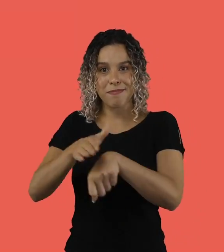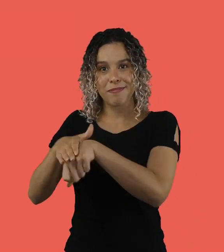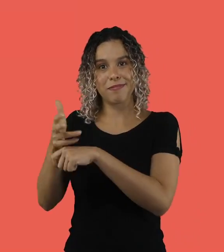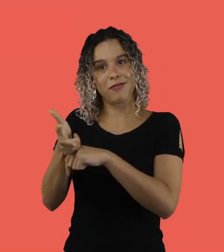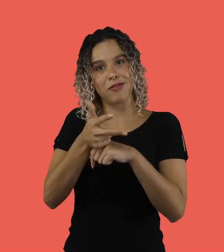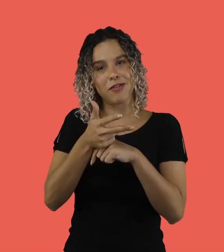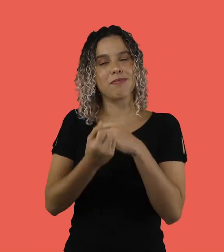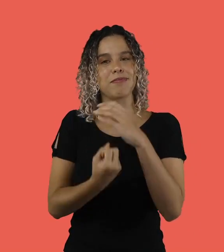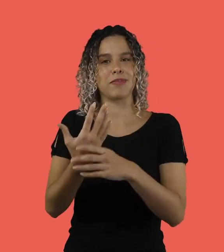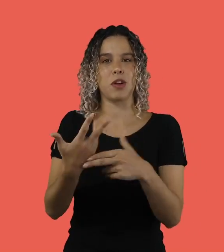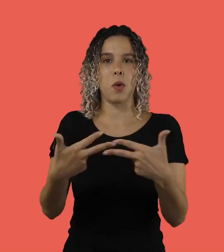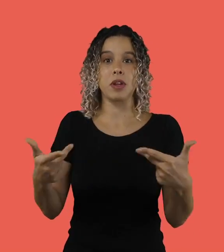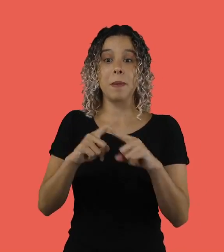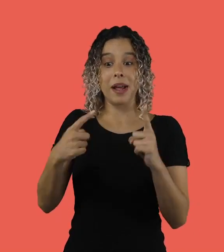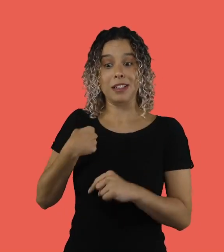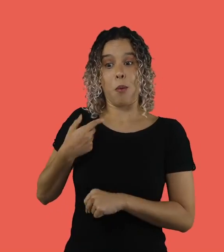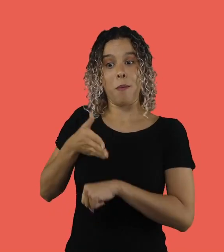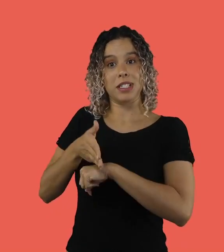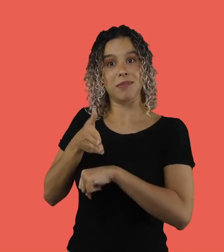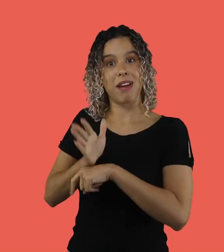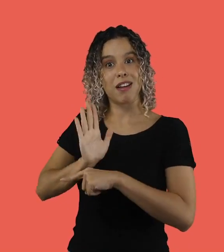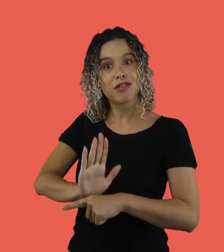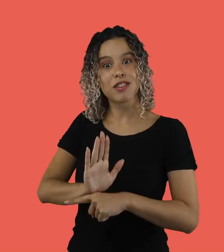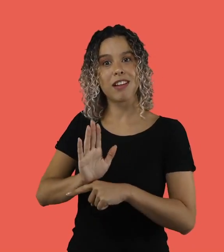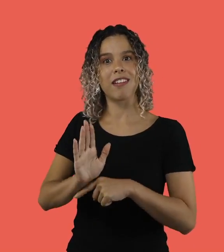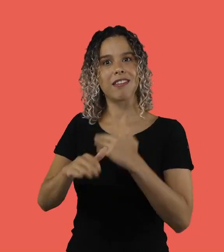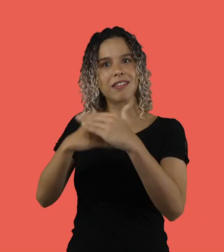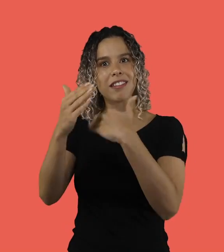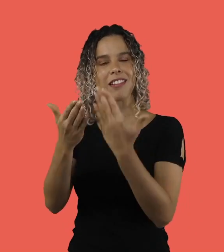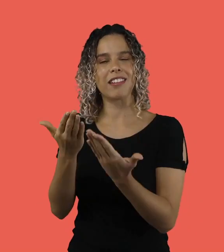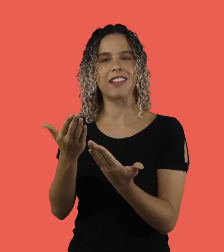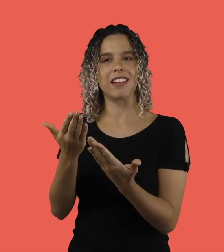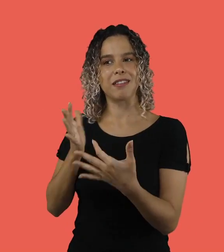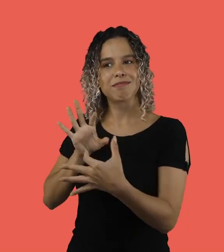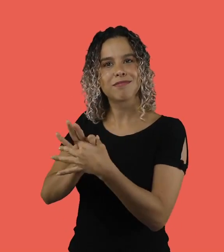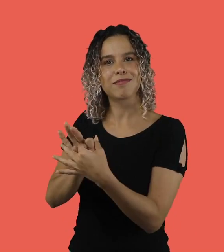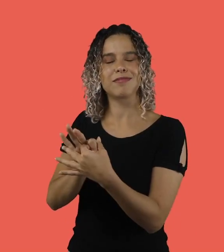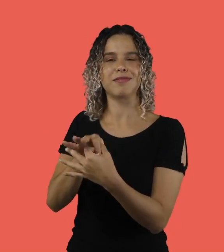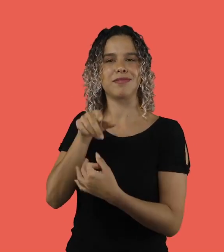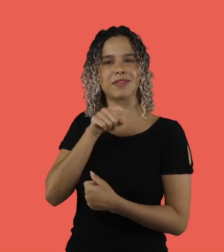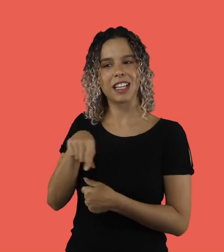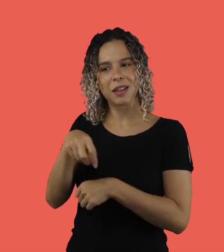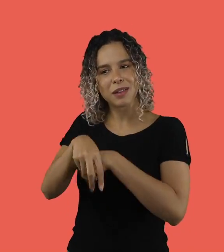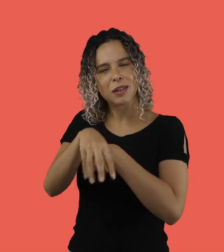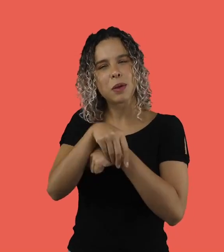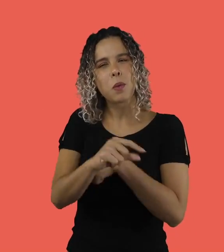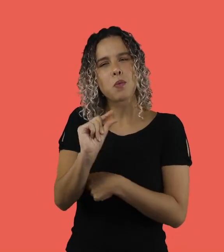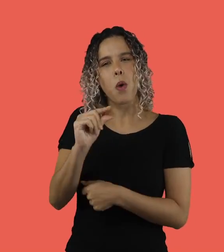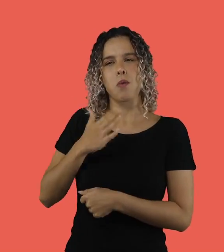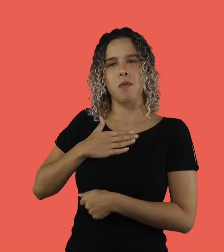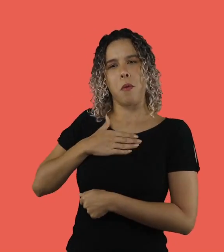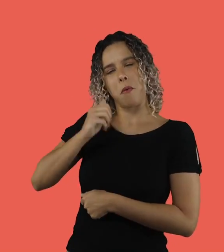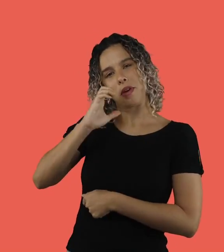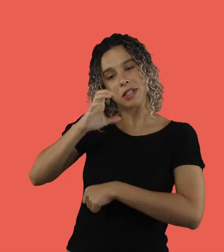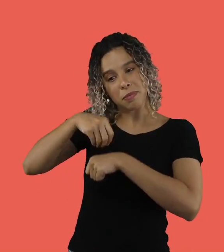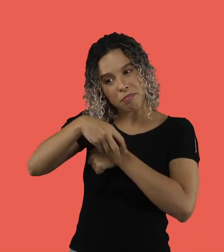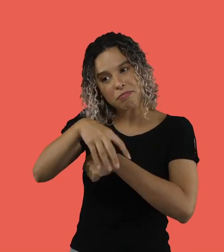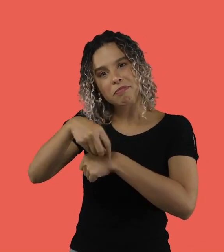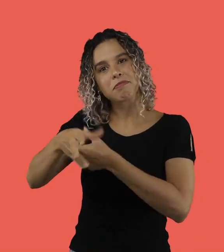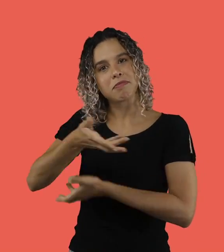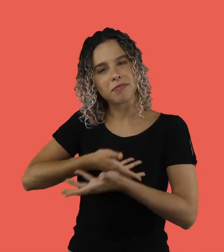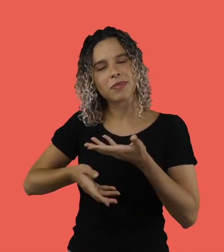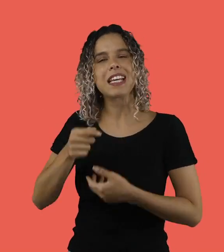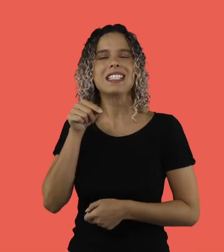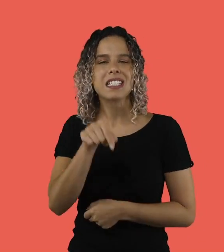as próprias coisas dele, mas saber que eu tive ali naquela construção, de estar passando para eles um pouco do conhecimento